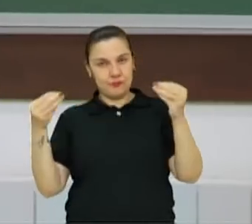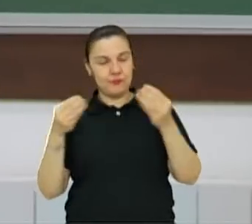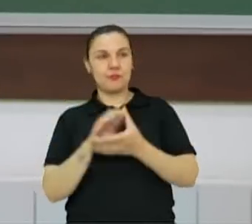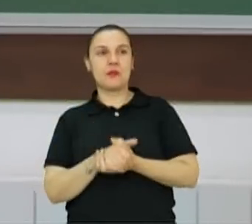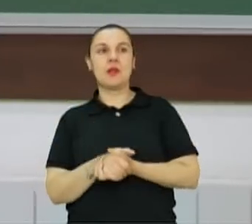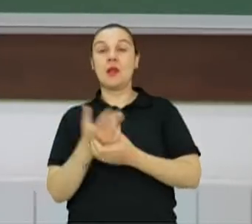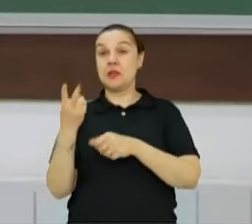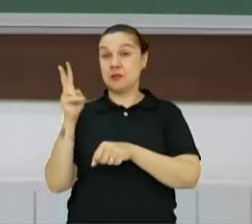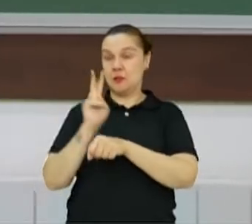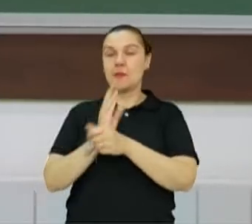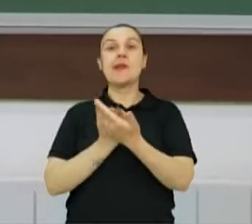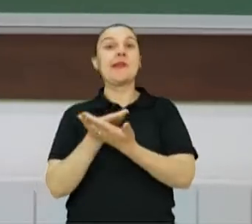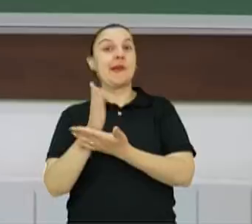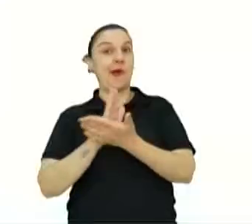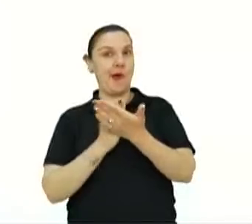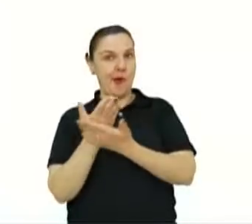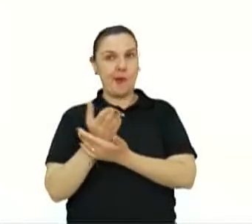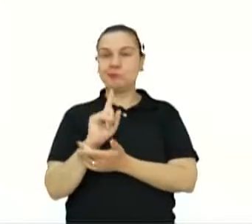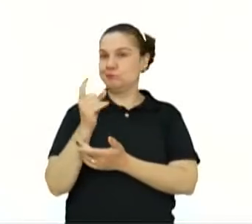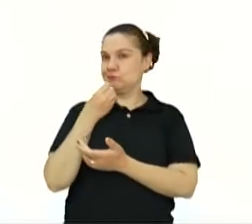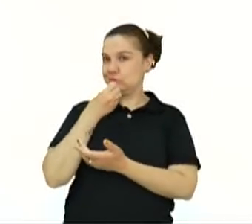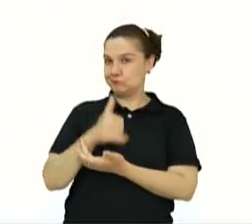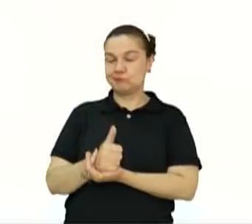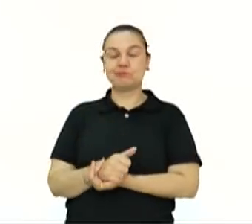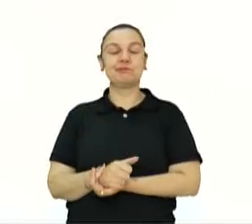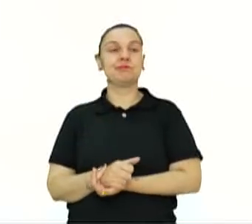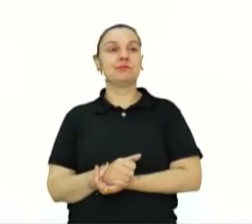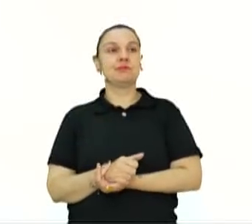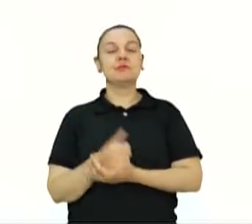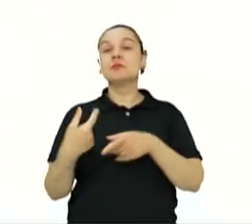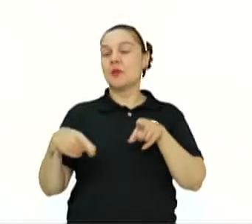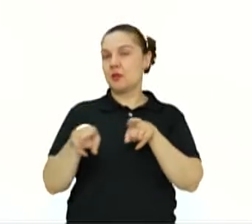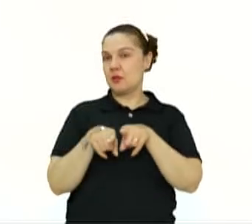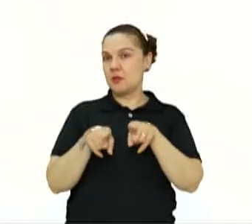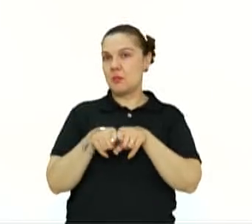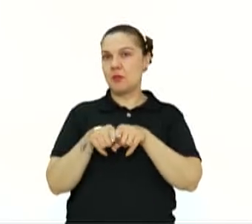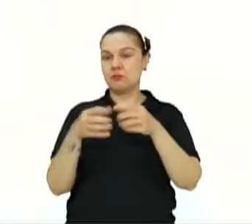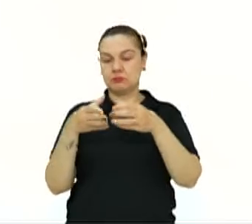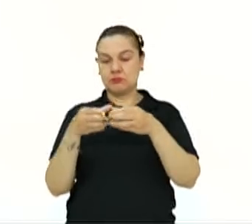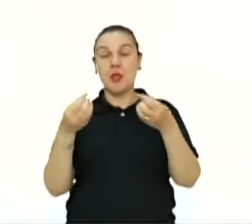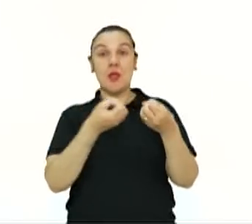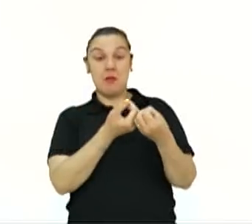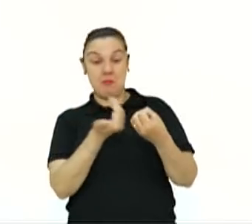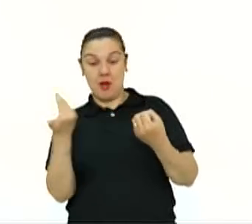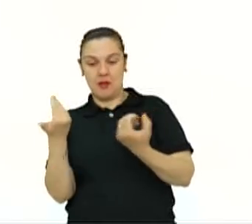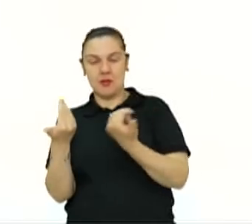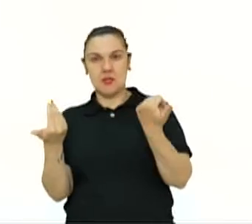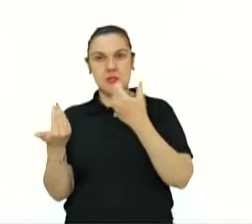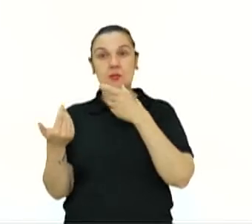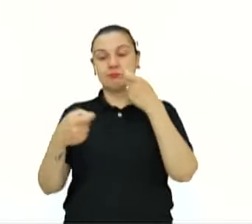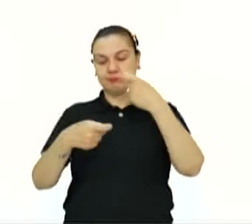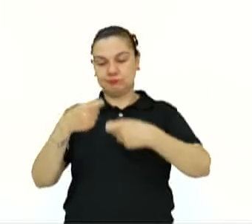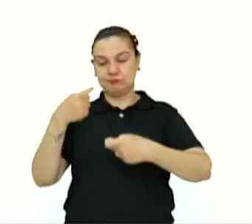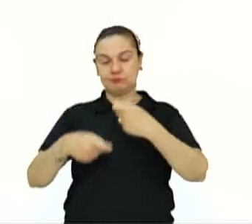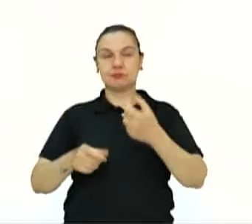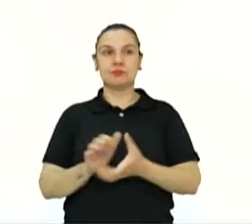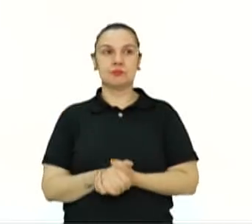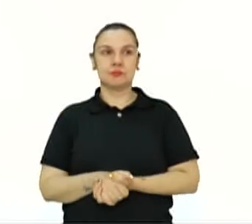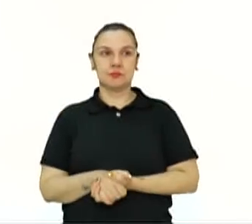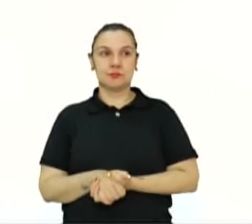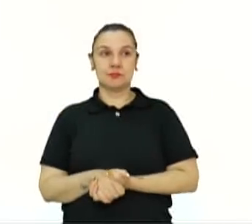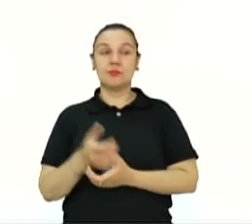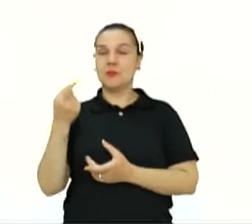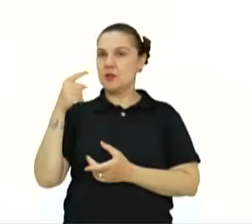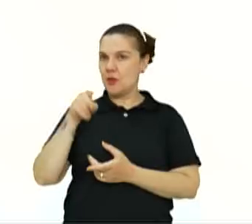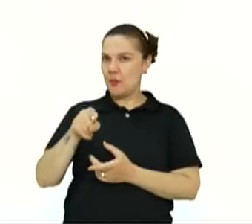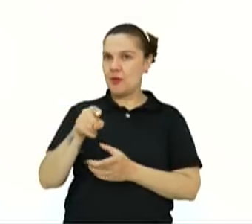né? Incomoda bastante, é desagradável e que também pode sim ser transmitida, né, pela relação sexual. Então, vejam que